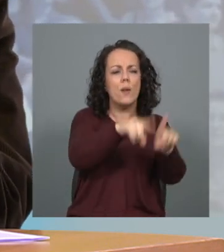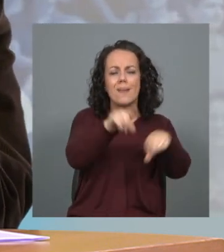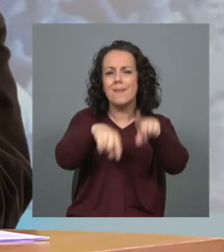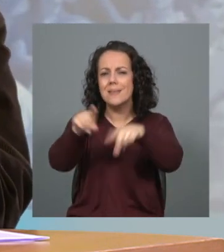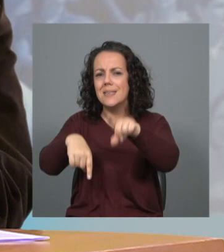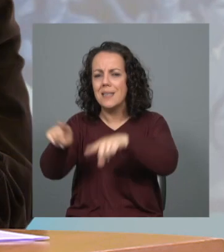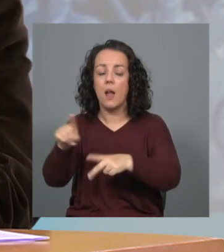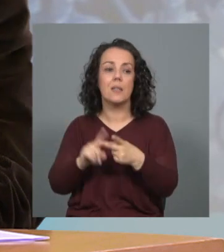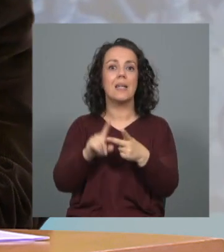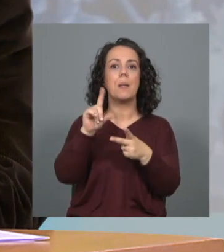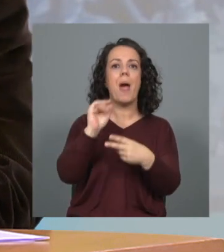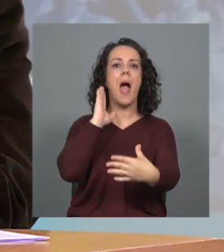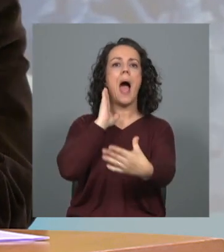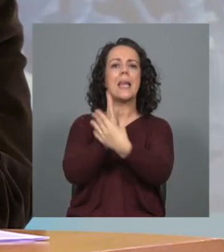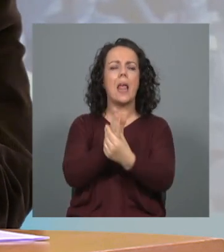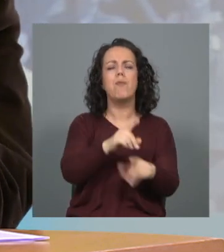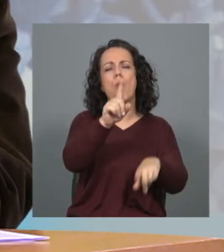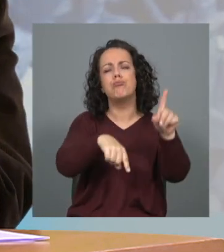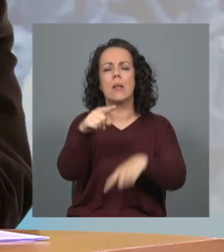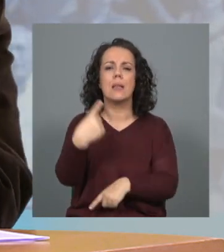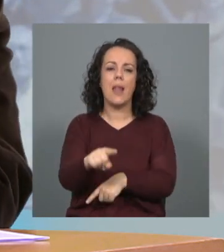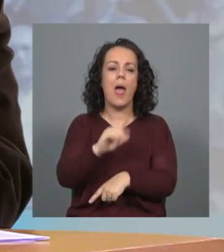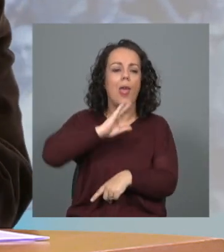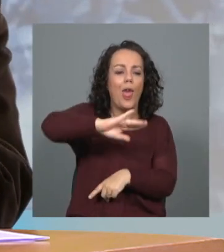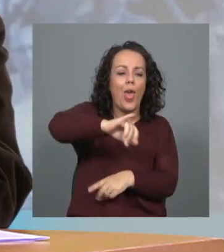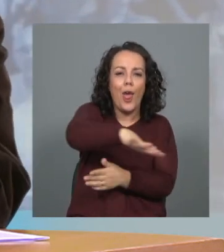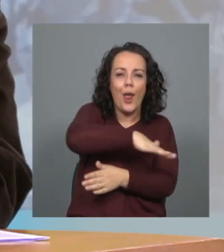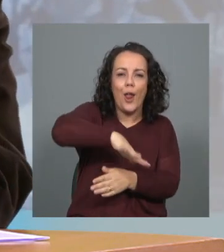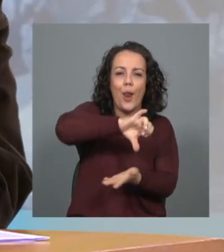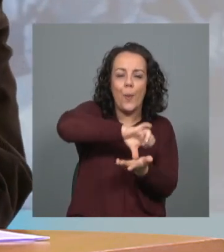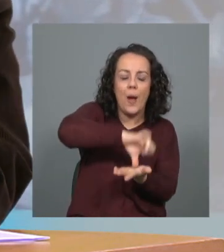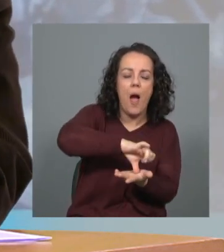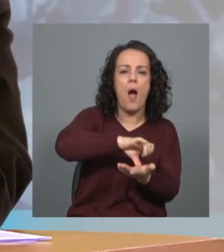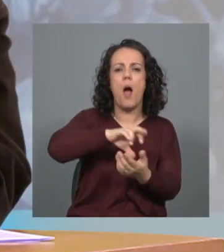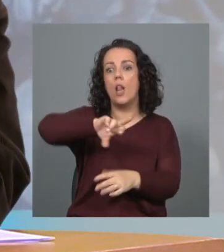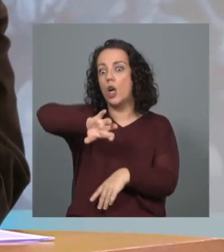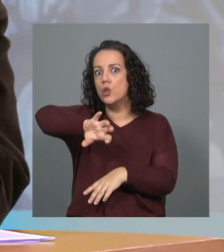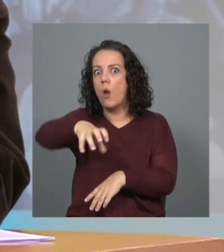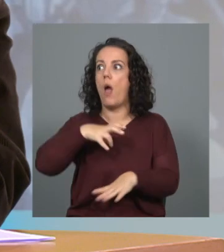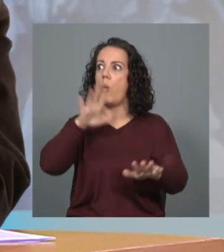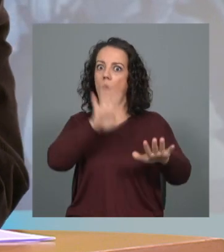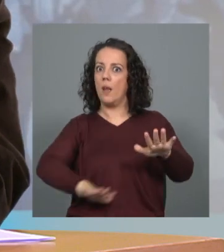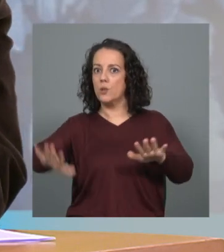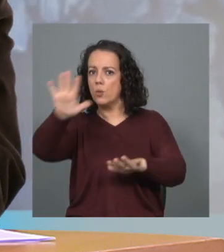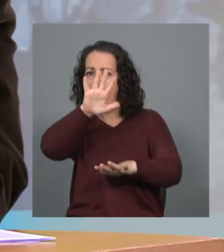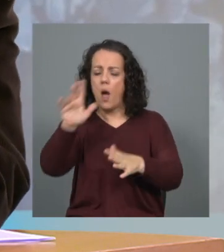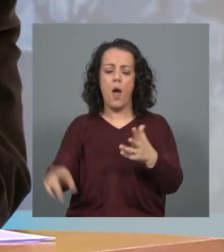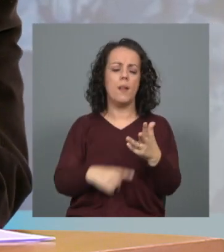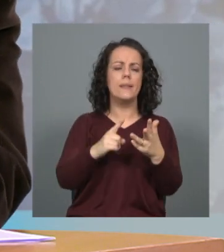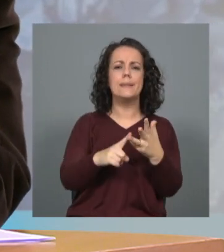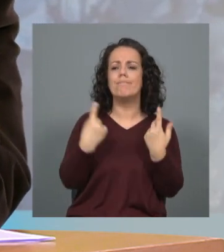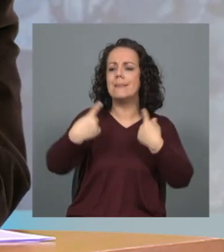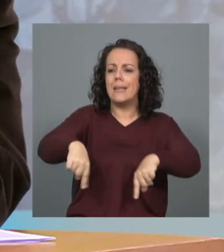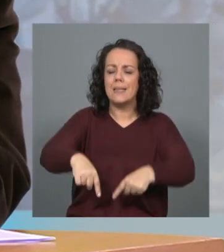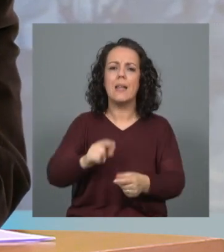de arquivos que vão da escala local à escala nacional, à escala regional. Há trabalho técnico bem feito,